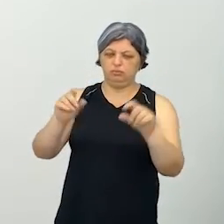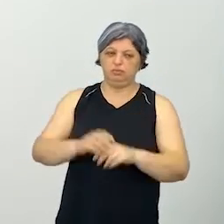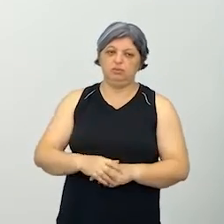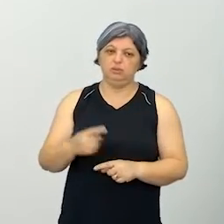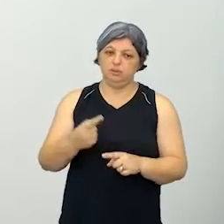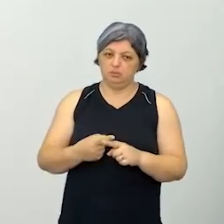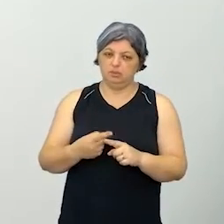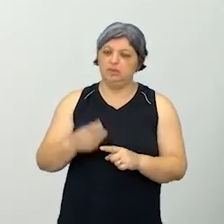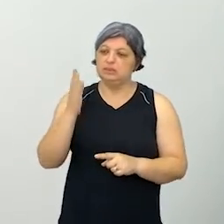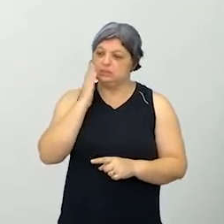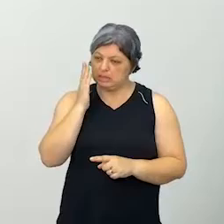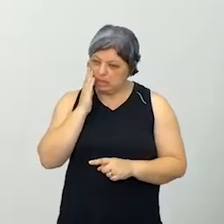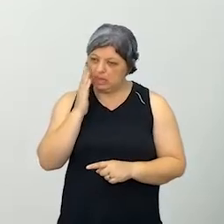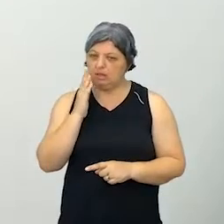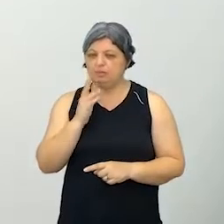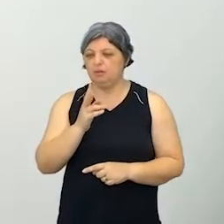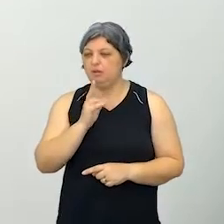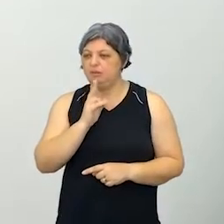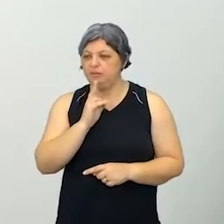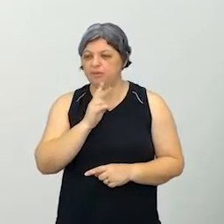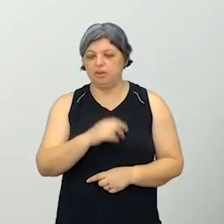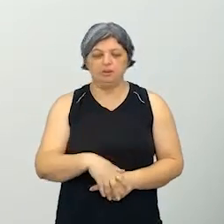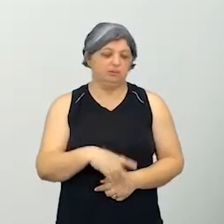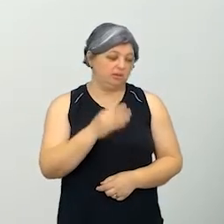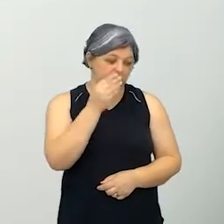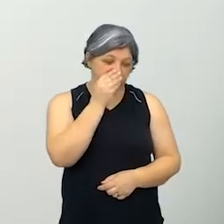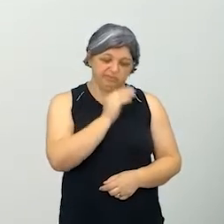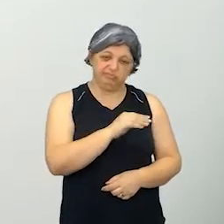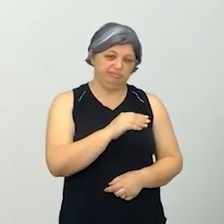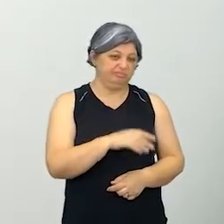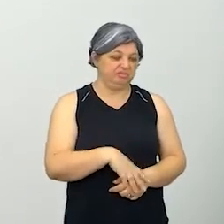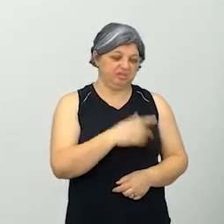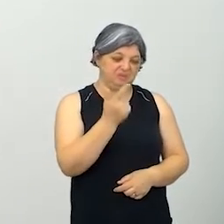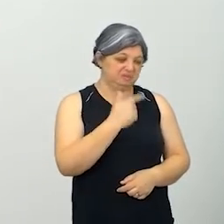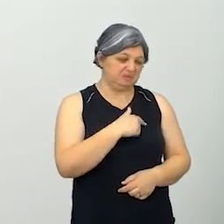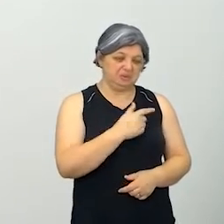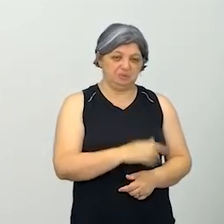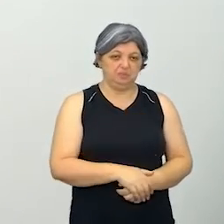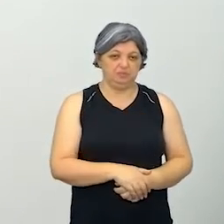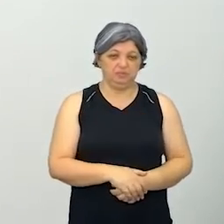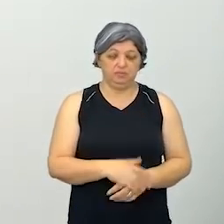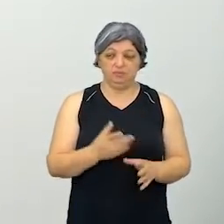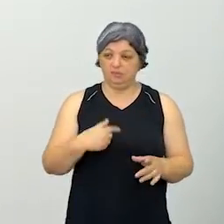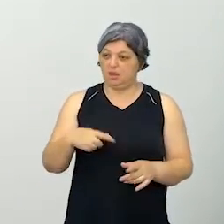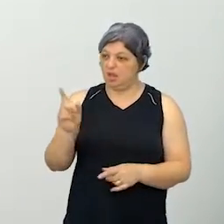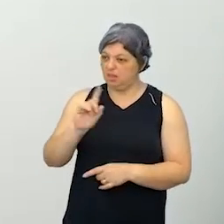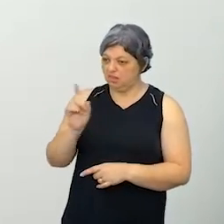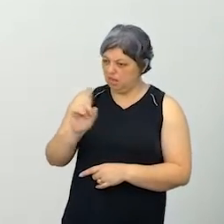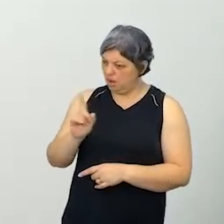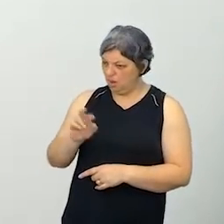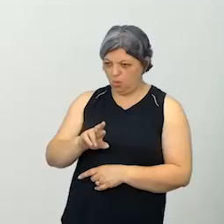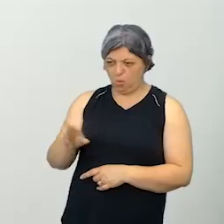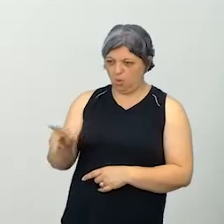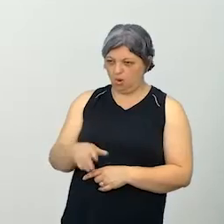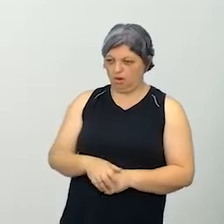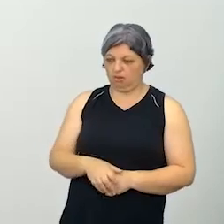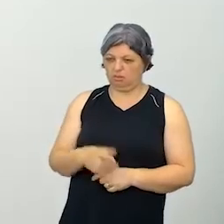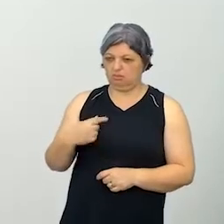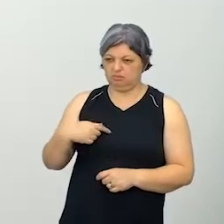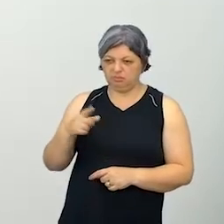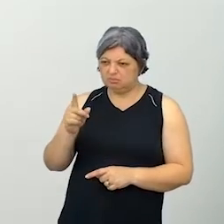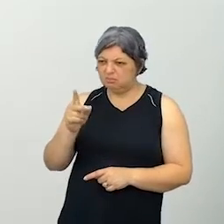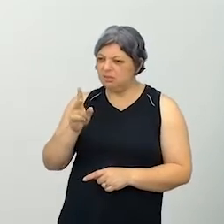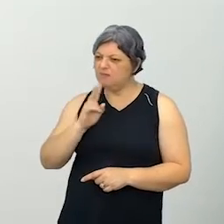que vermelho é uma cor sem graça. Fabiano se inclinou para frente para começar a escrever. Não, não é. Verde é sem